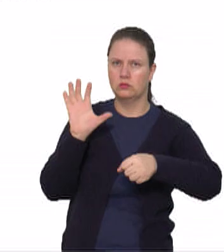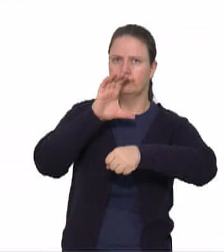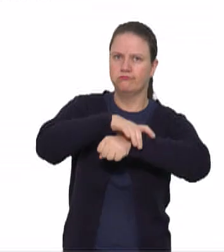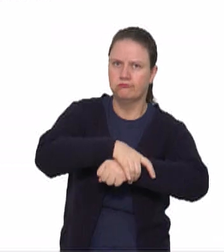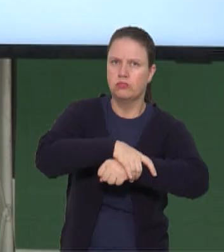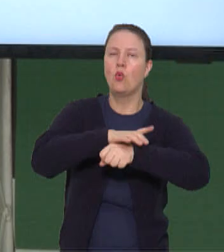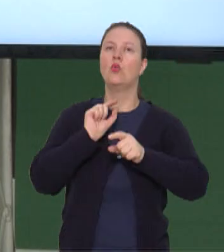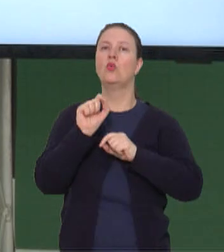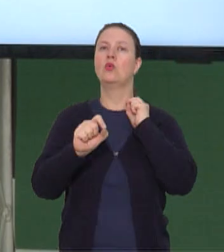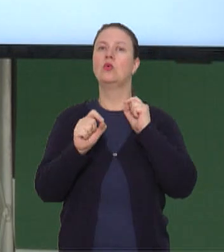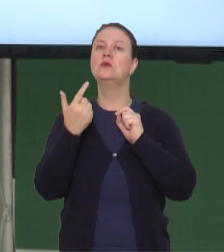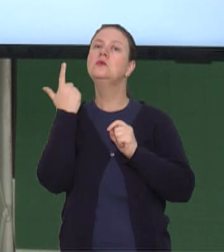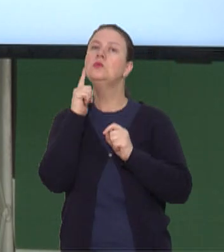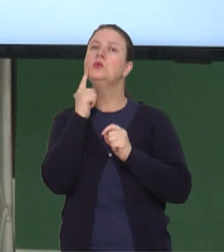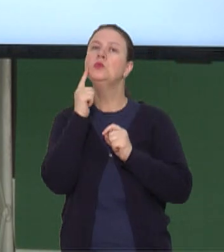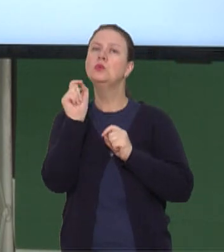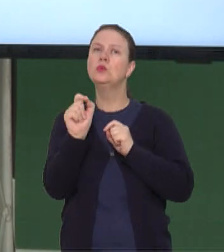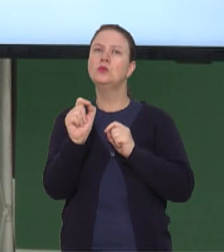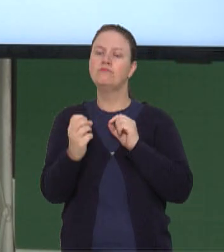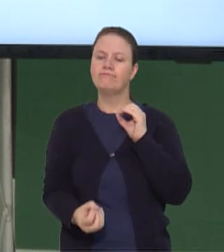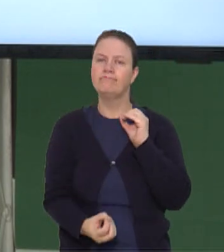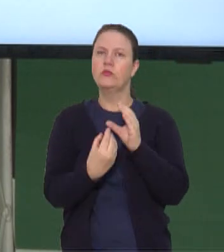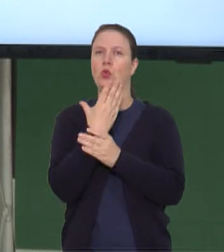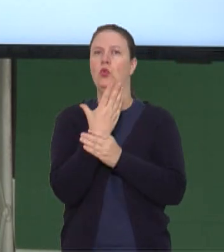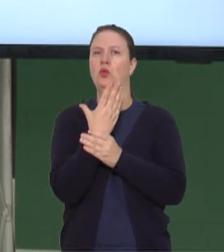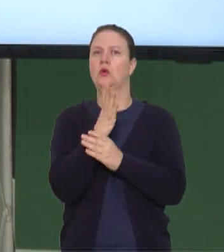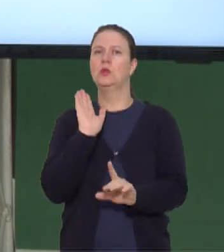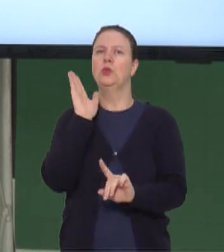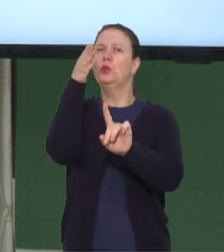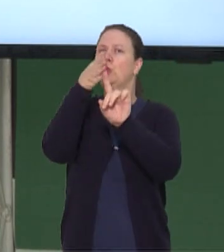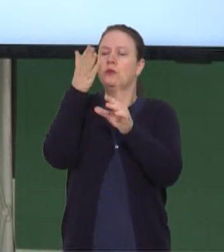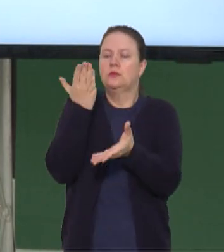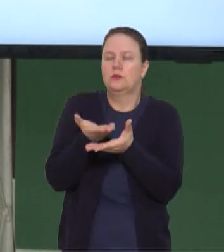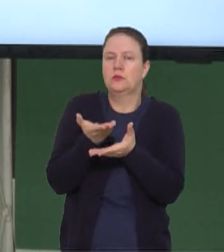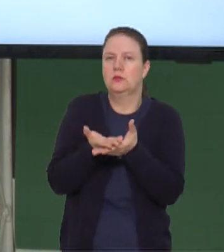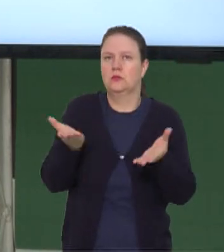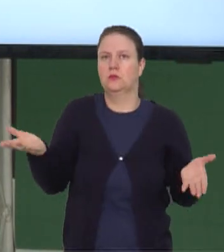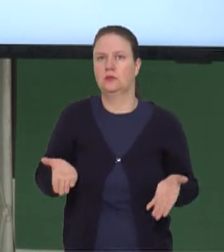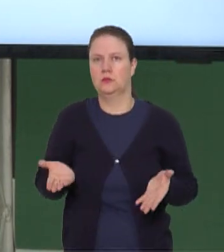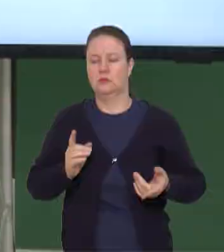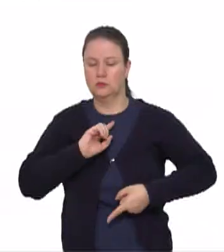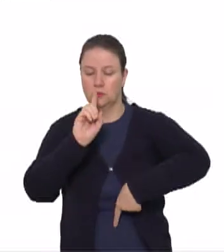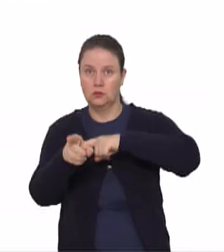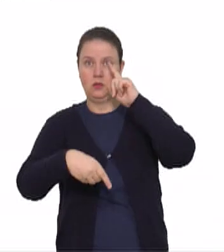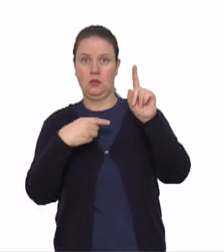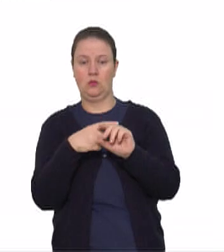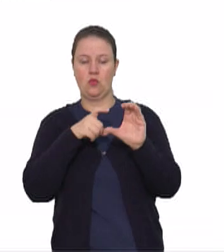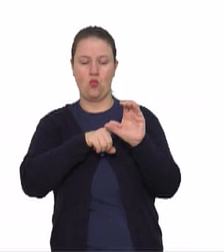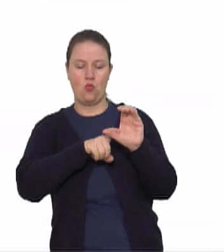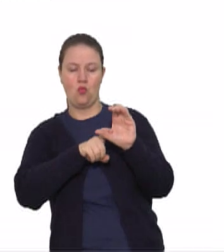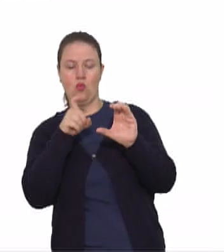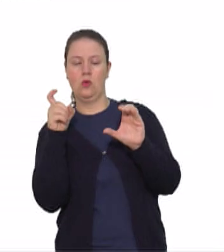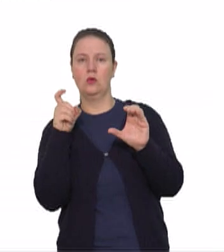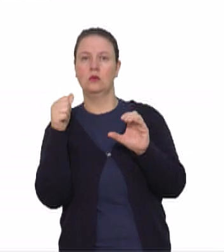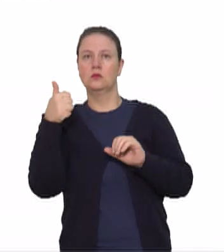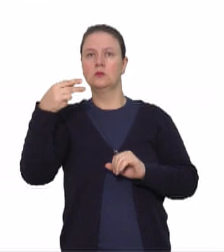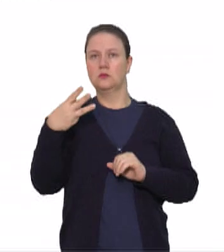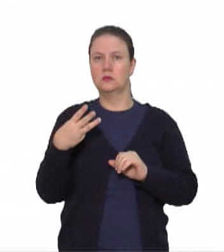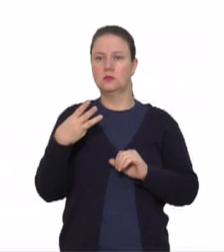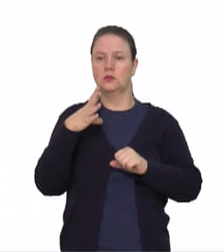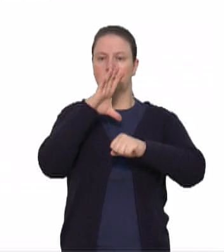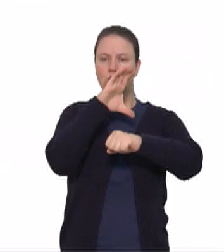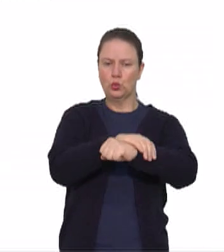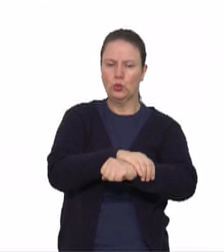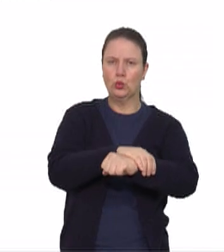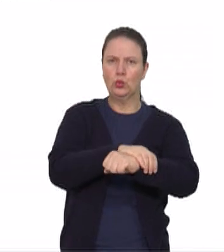gente chegar à formulação da nossa problemática da aula de hoje. Então aqui, após a independência das 13 colônias da América,